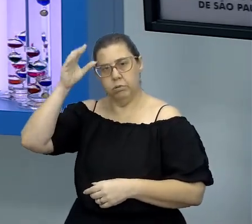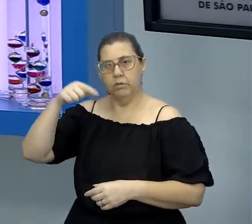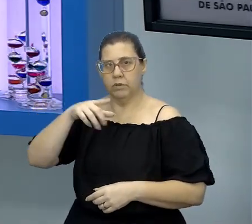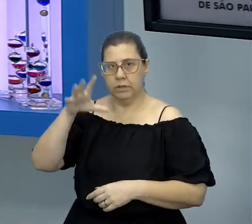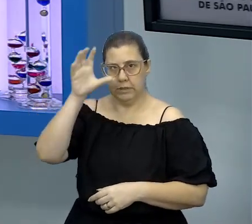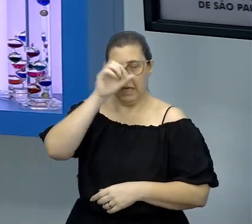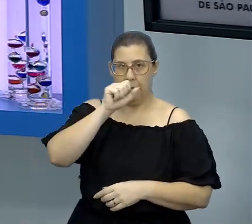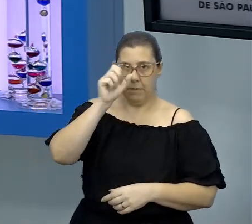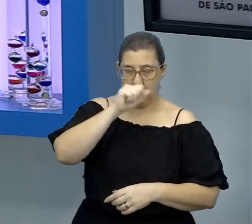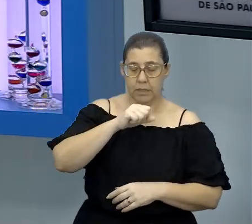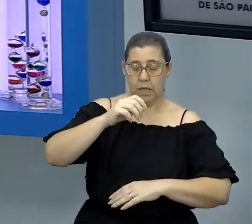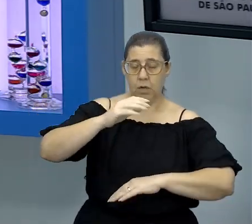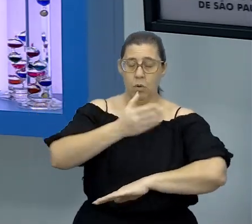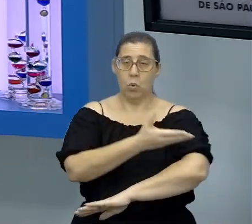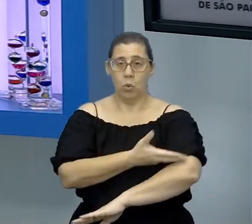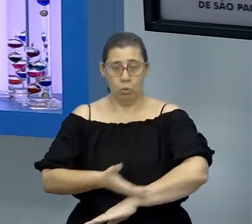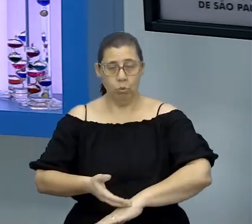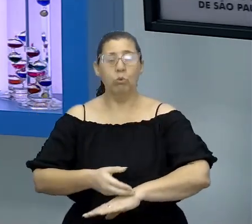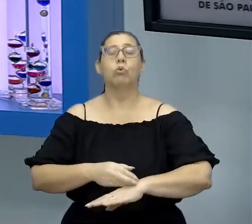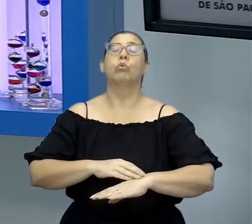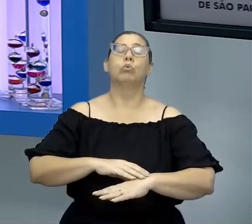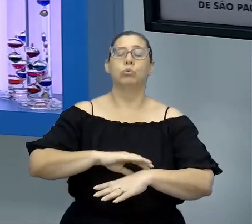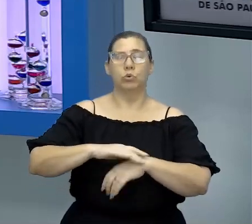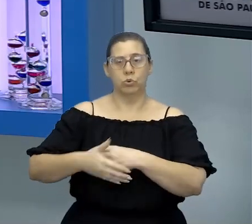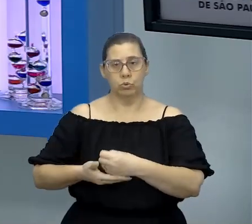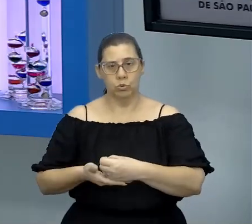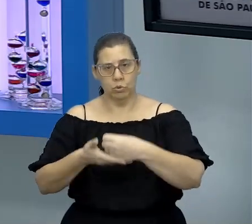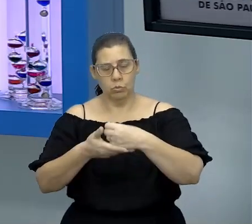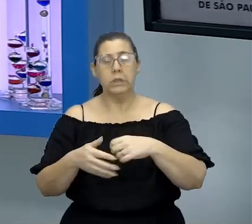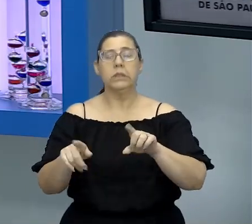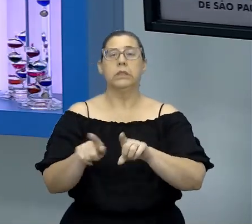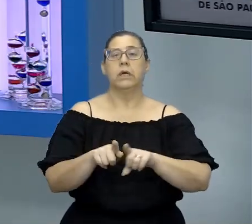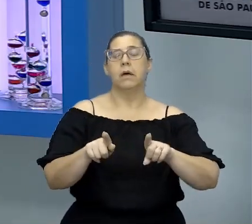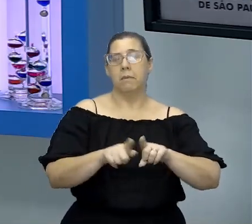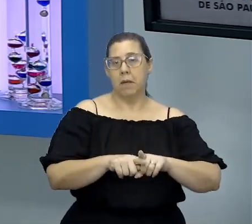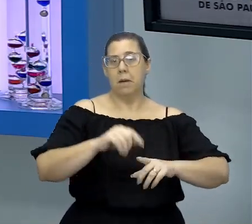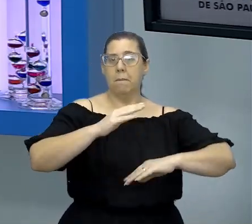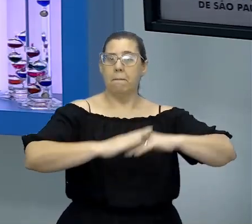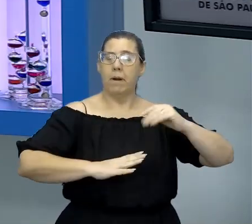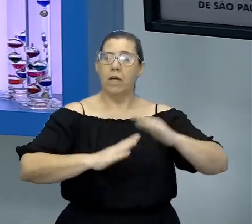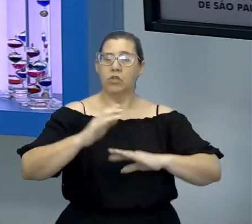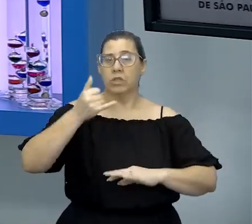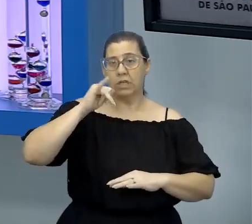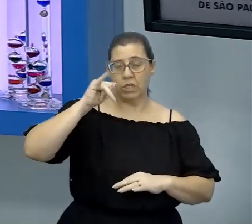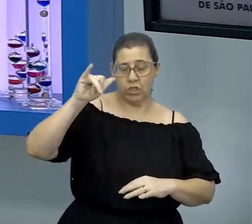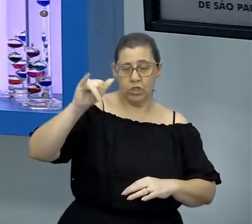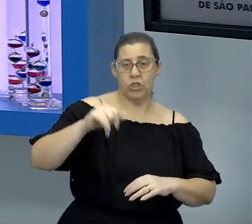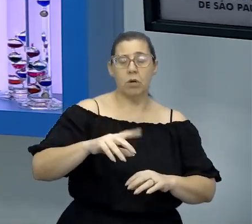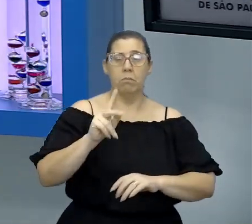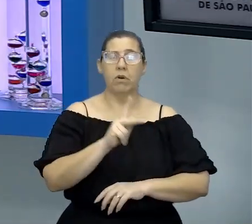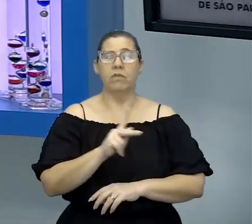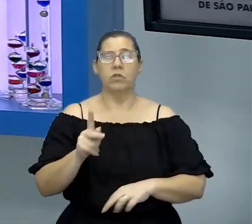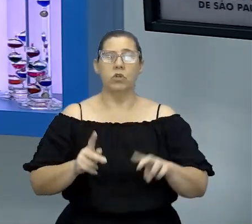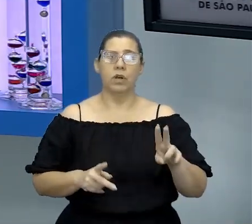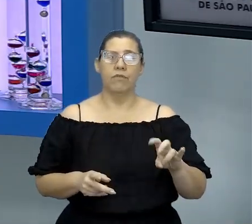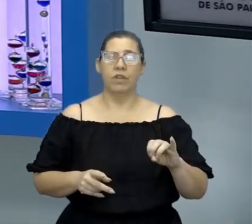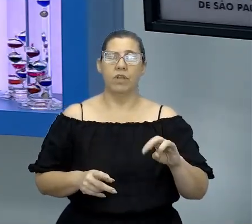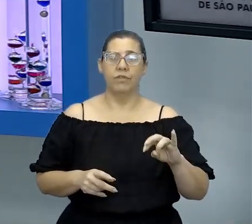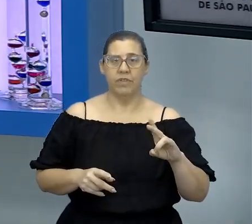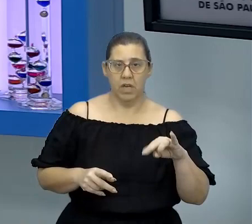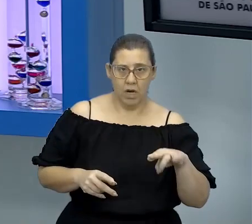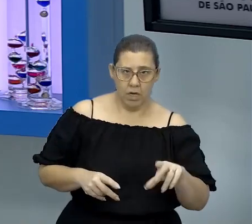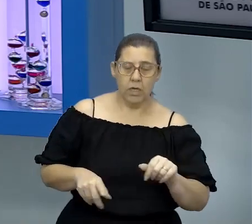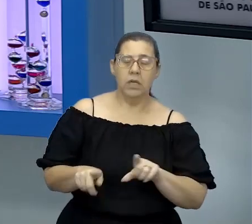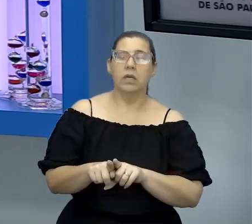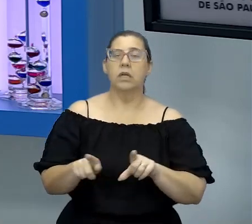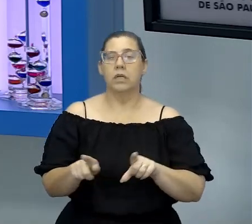em hábitos sustentáveis com a professora Eveline, eficiência energética com a professora Viviane, recursos e sustentabilidades